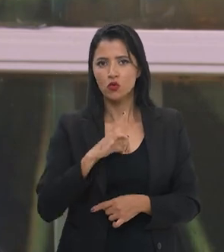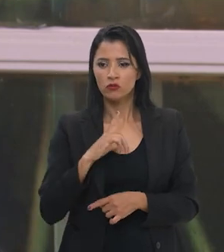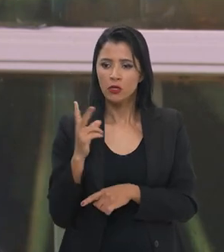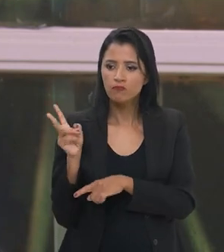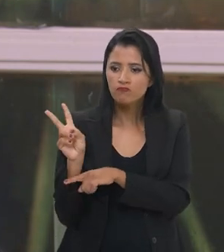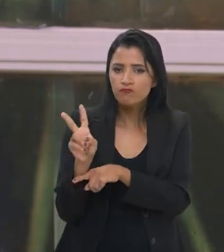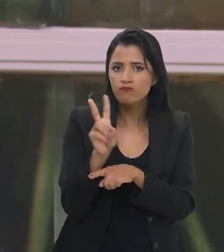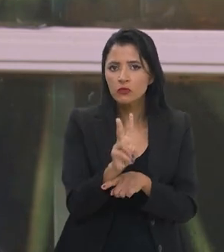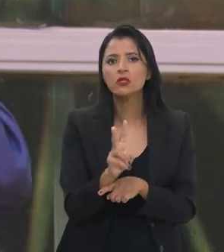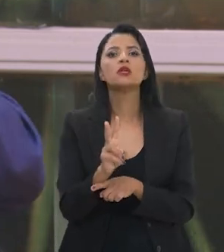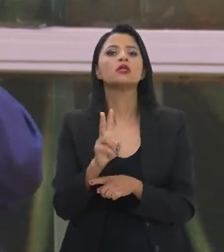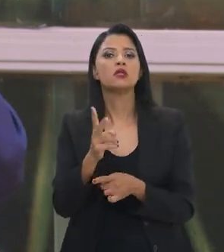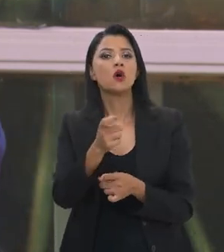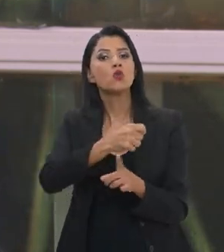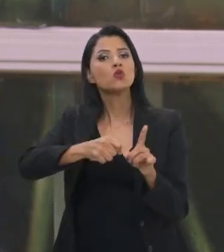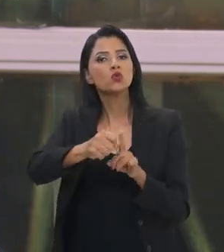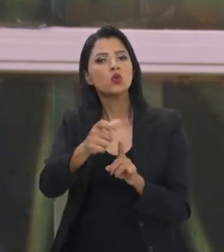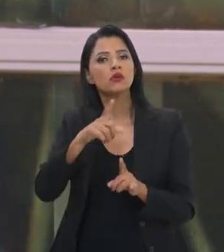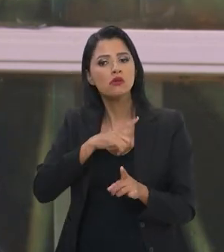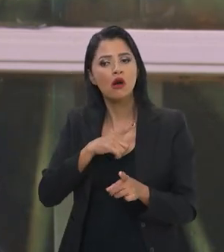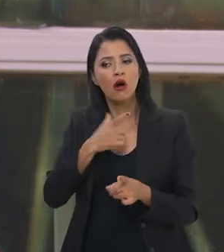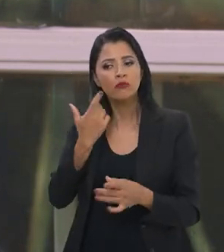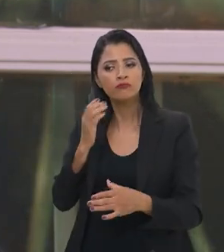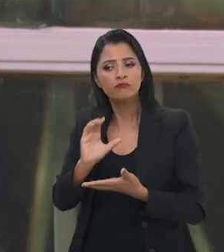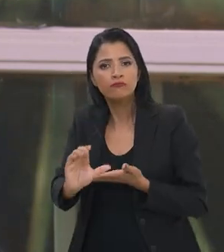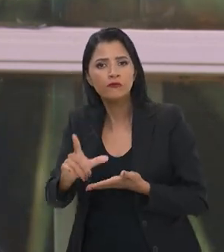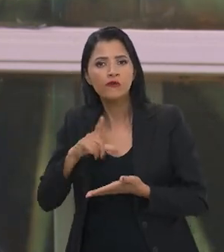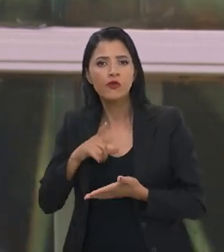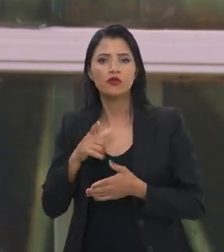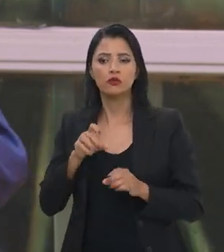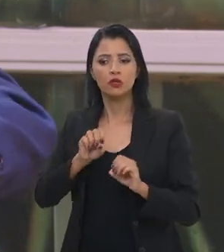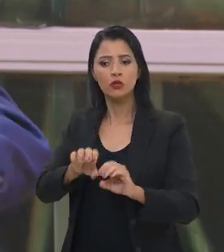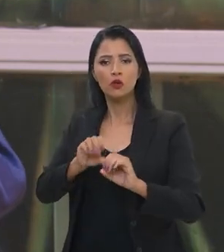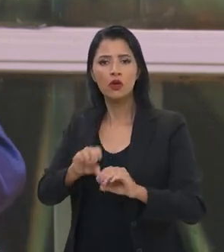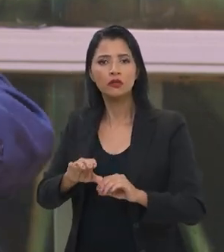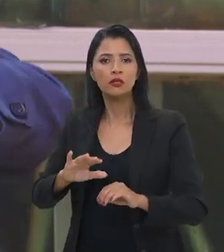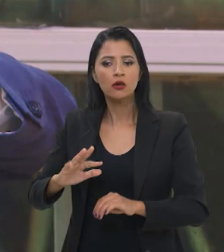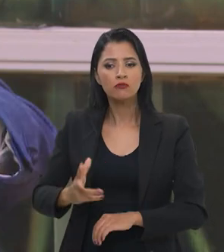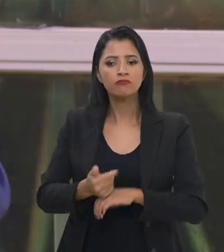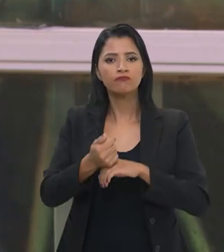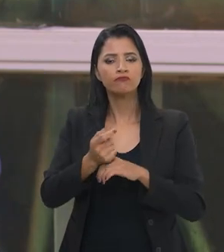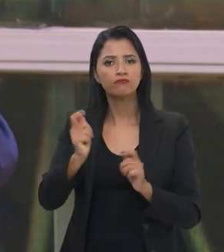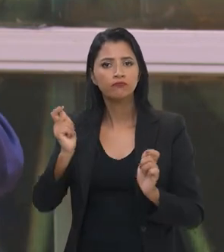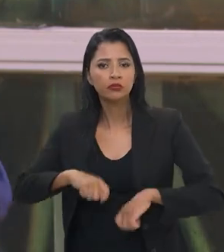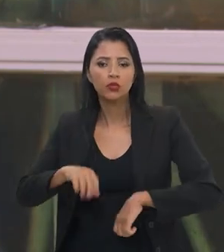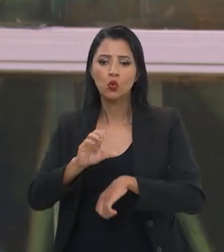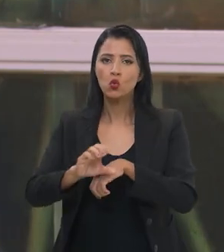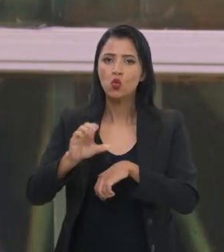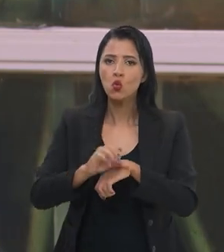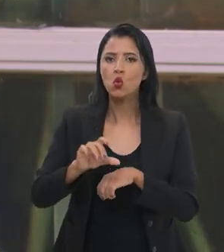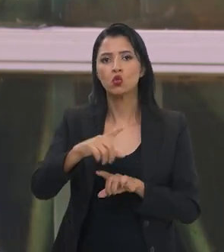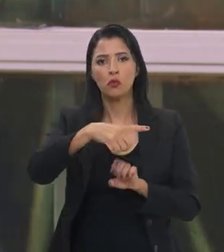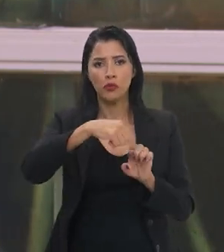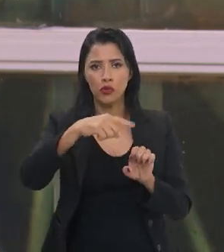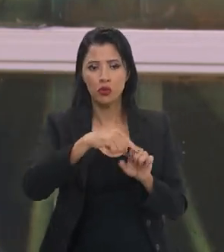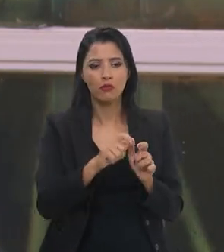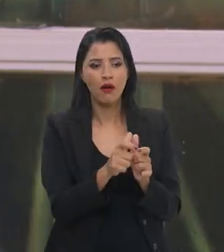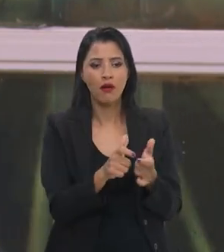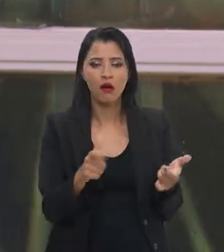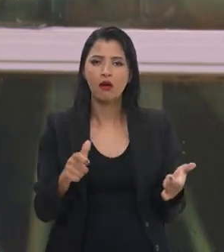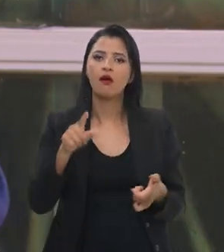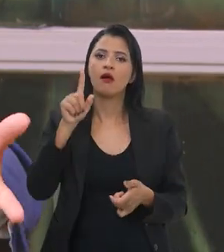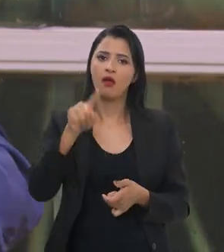um alicerce de proteção social apostar muito firme na educação na qualificação no crescimento do